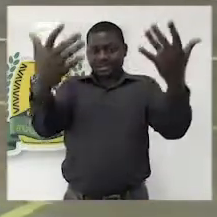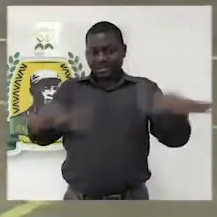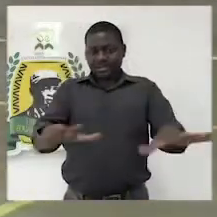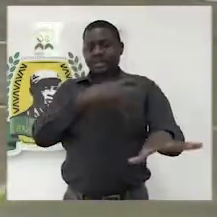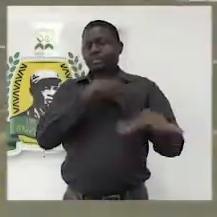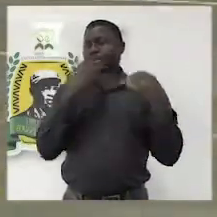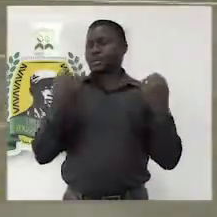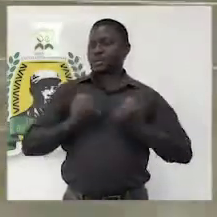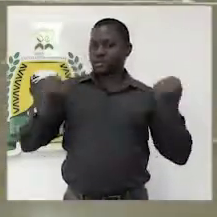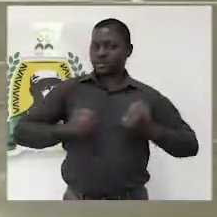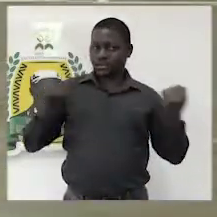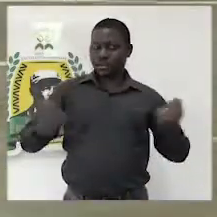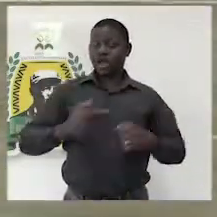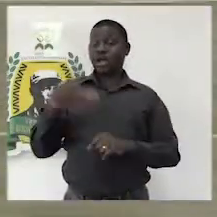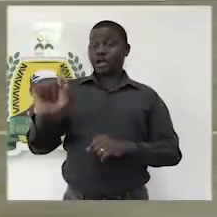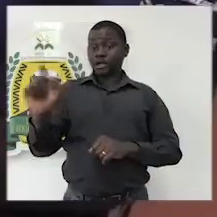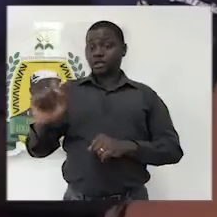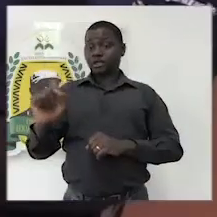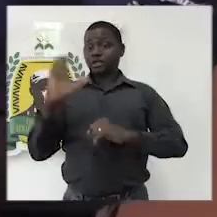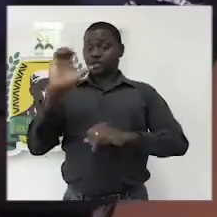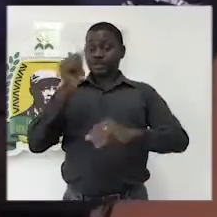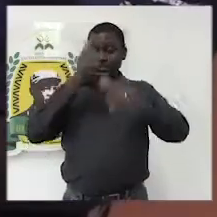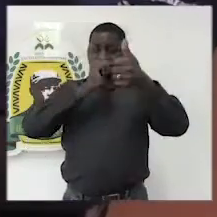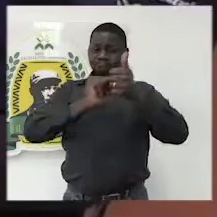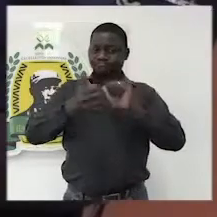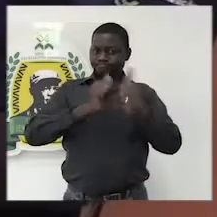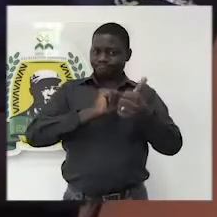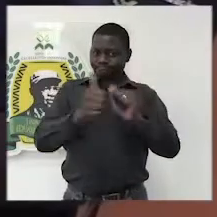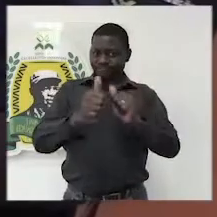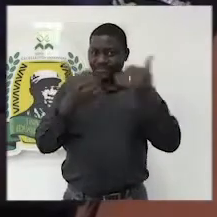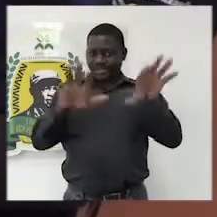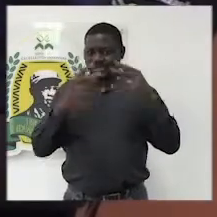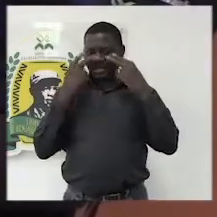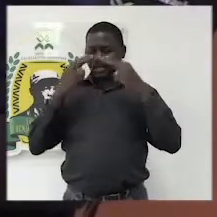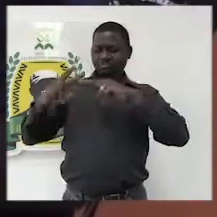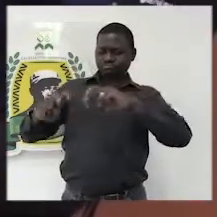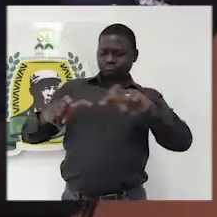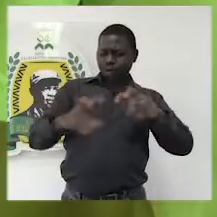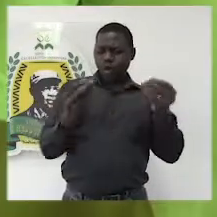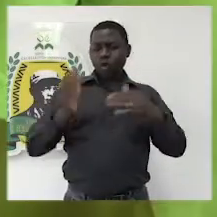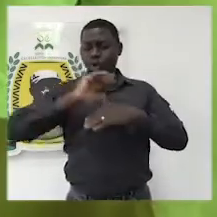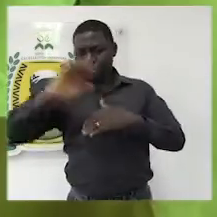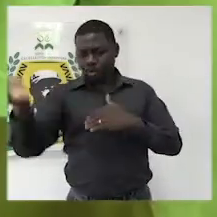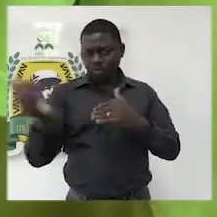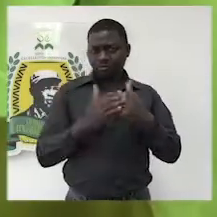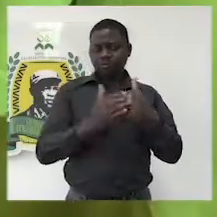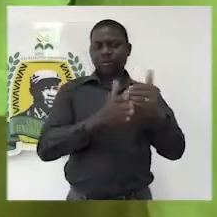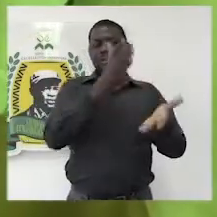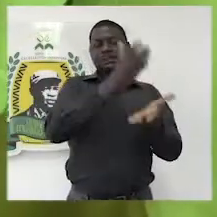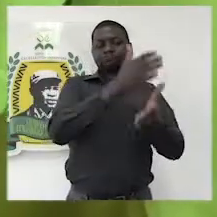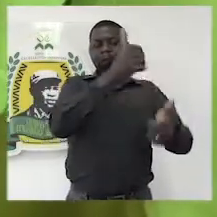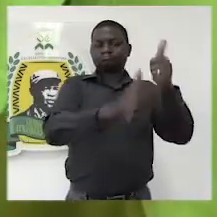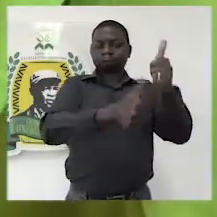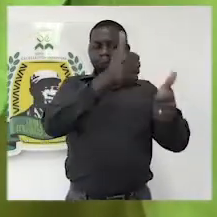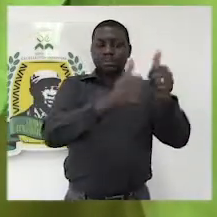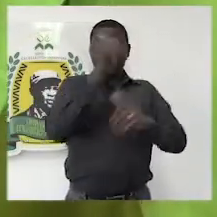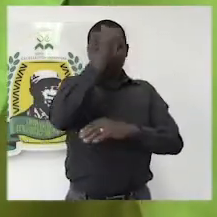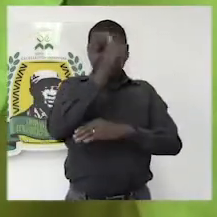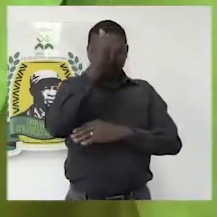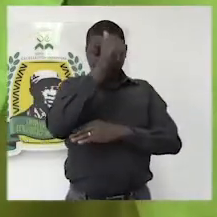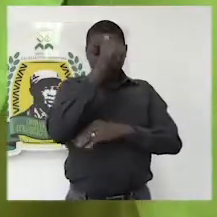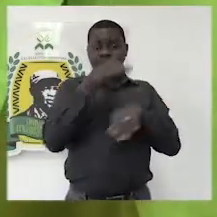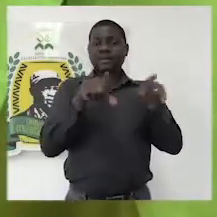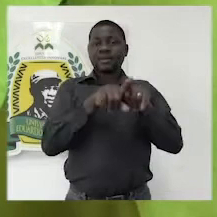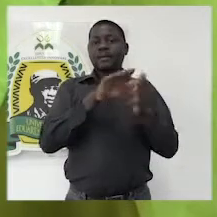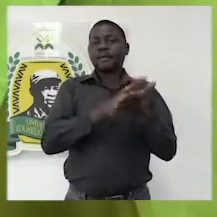Ministério da Saúde, a Escola Superior das Ciências do Desporto já estuda mecanismos para o retorno às provas desportivas universitárias, de